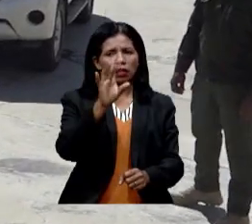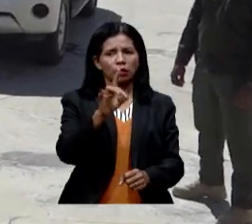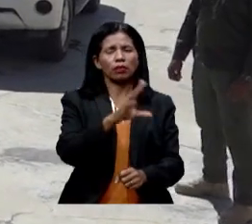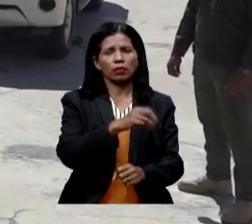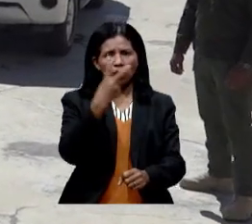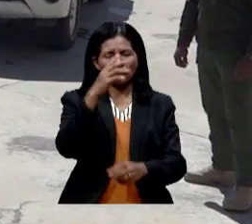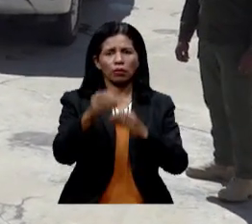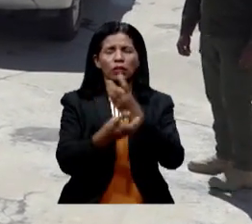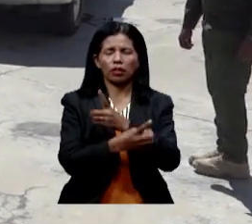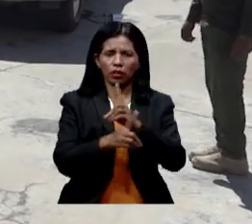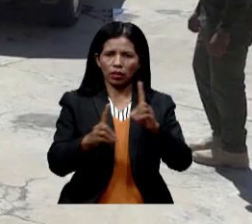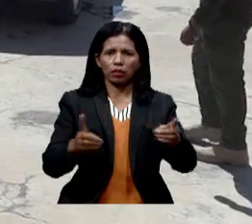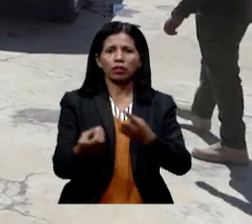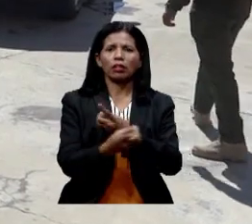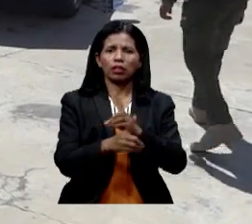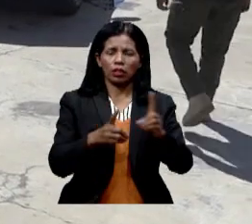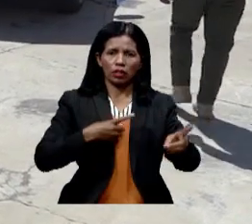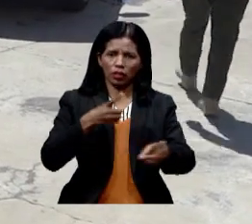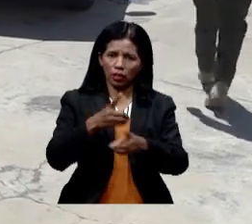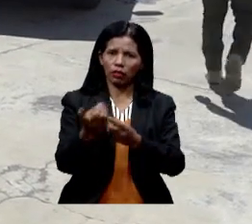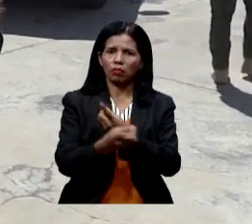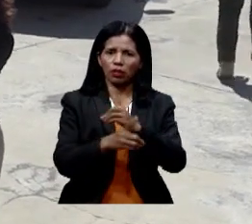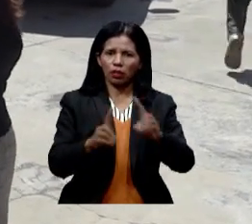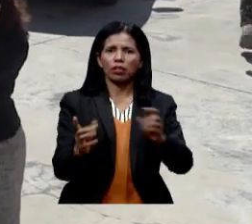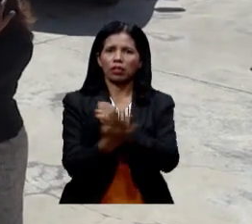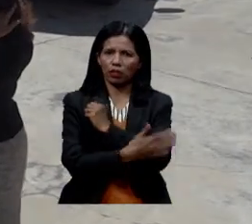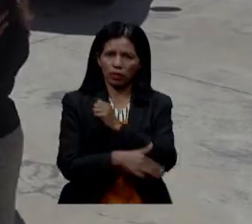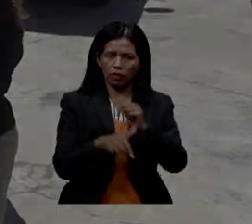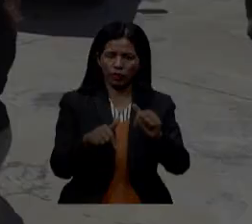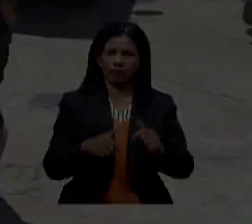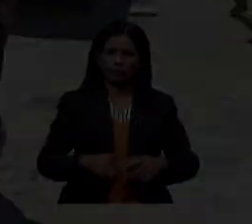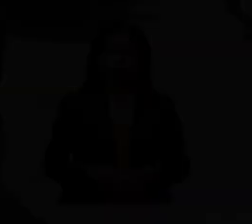direito democrático em nação Nem. Agustin da Costa, Celina Lopes, Tiemen.